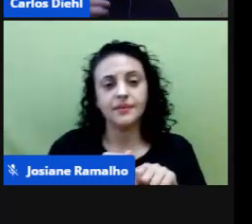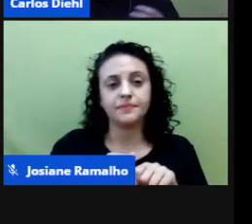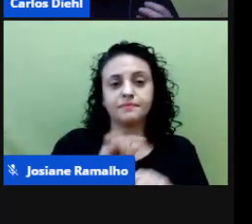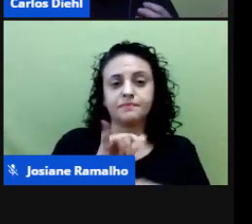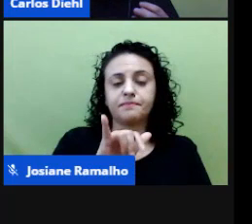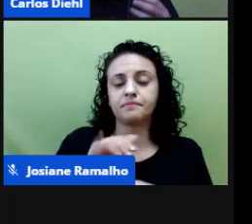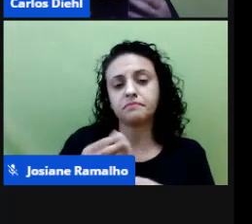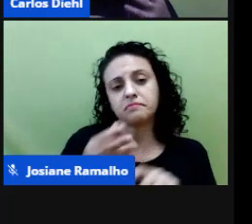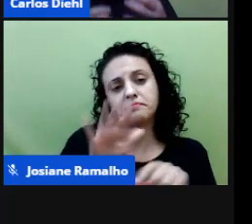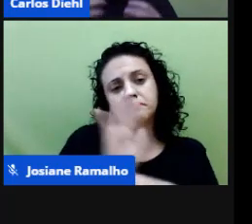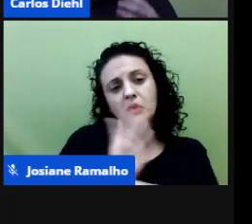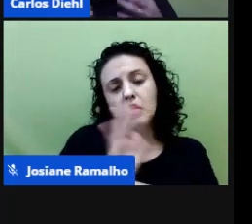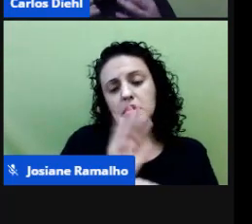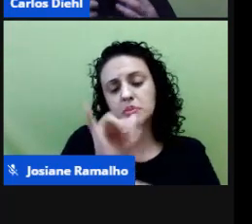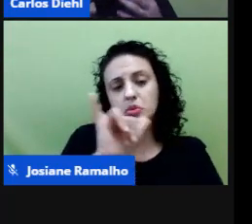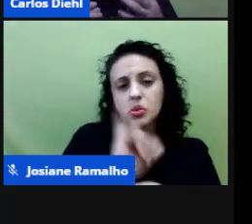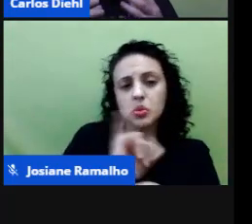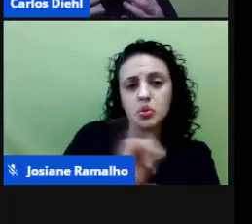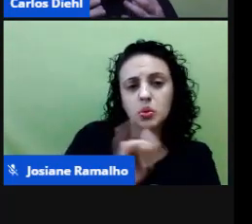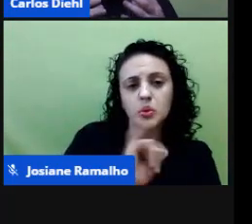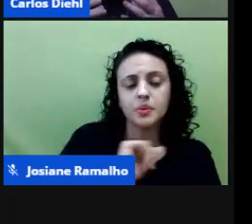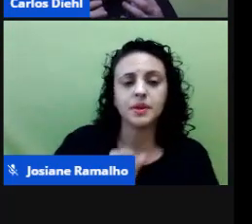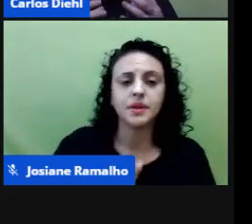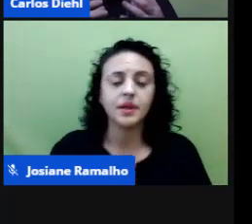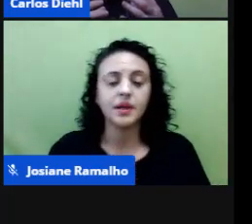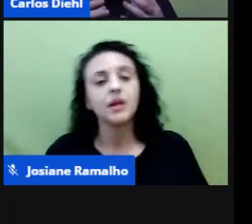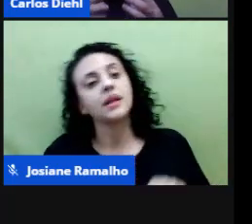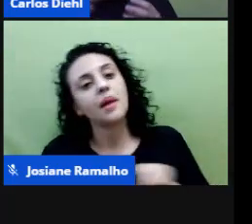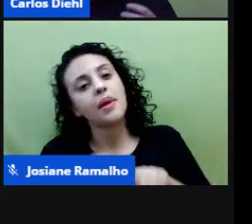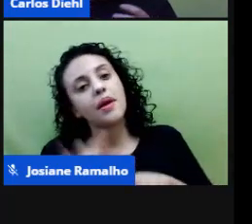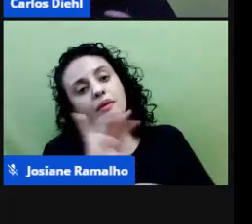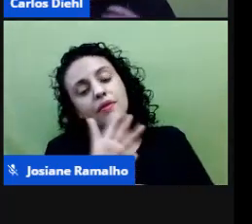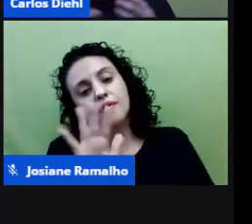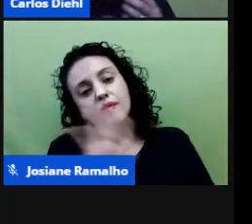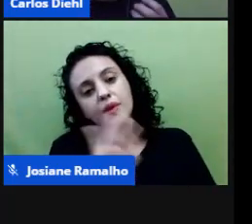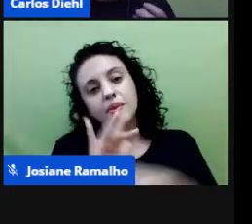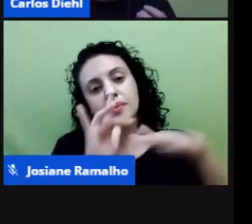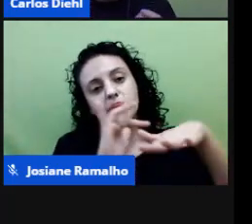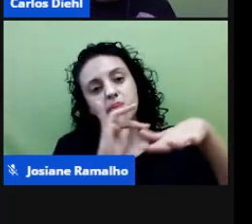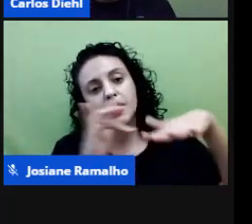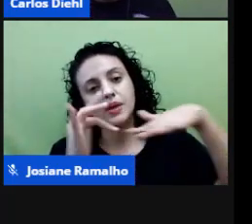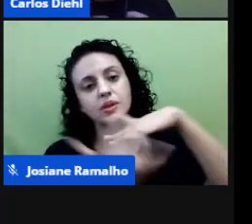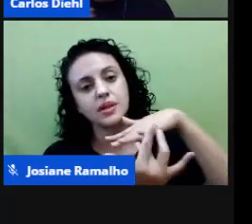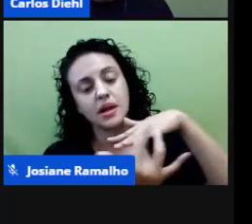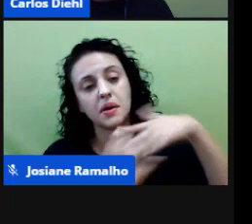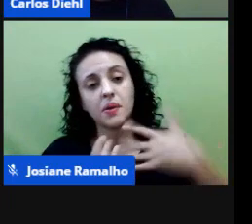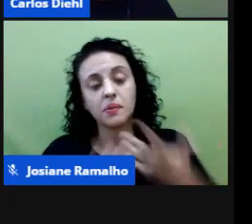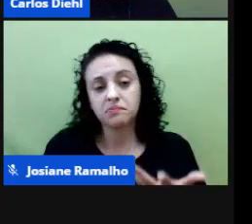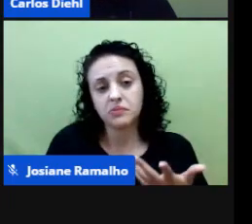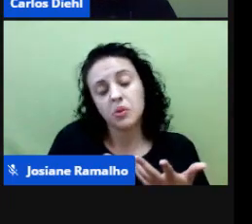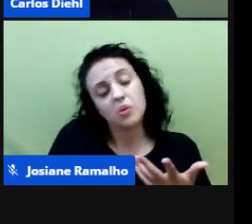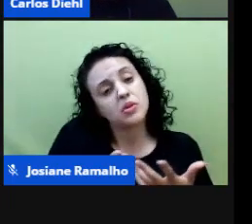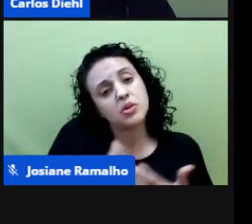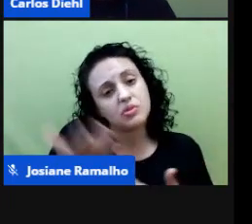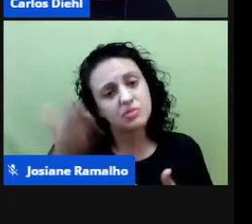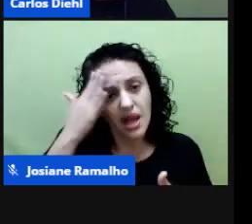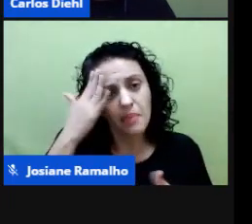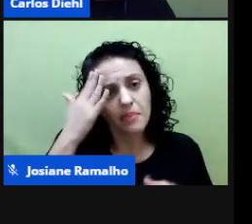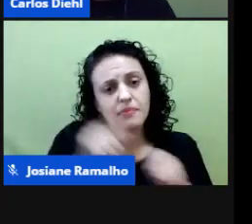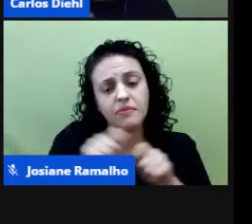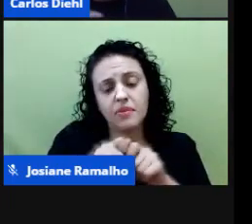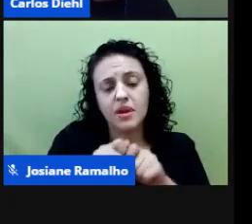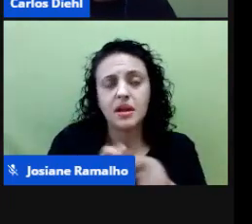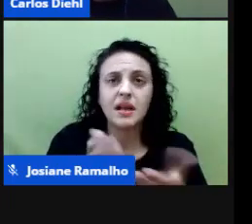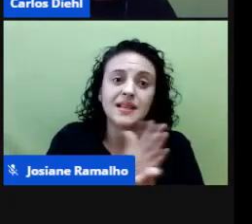a gente já sabe mais ou menos intuitivamente como fazer. A gente pode não saber os termos técnicos, pode não conhecer